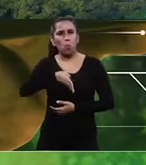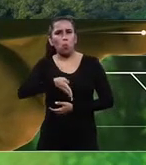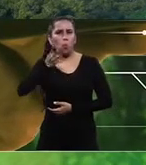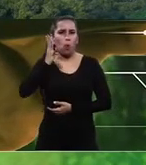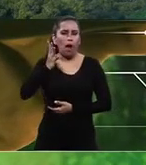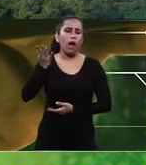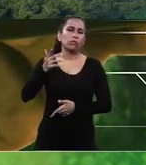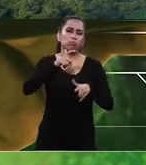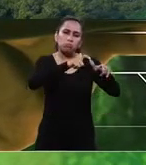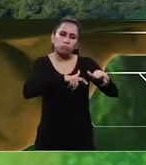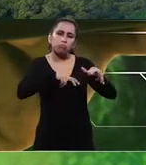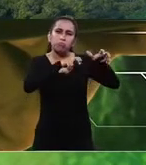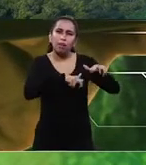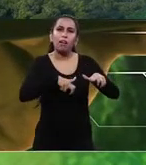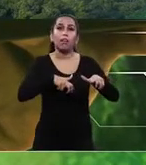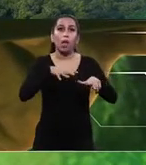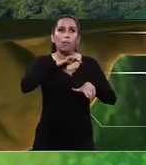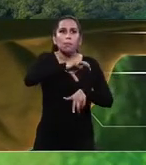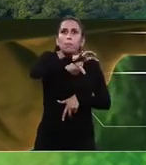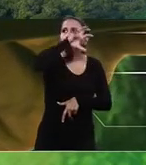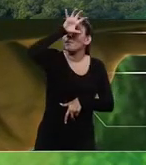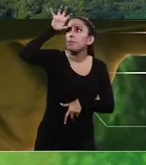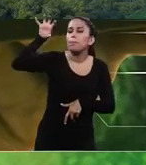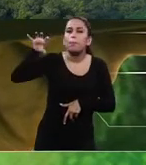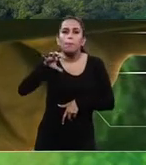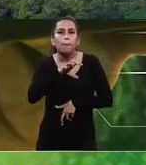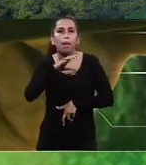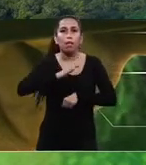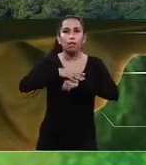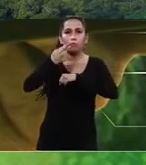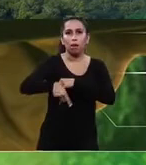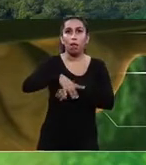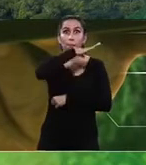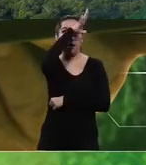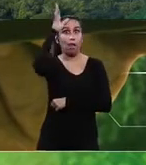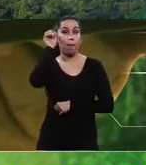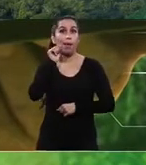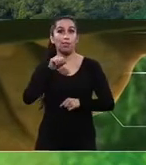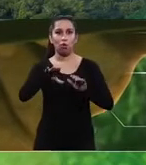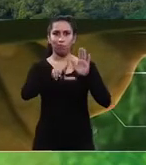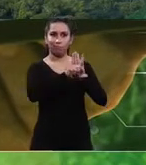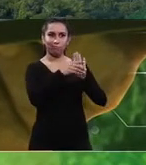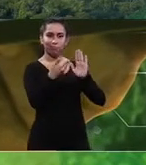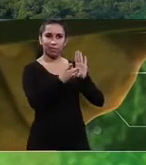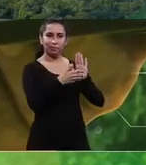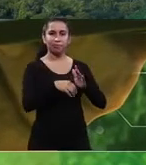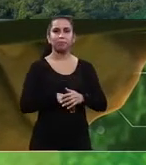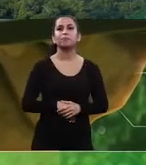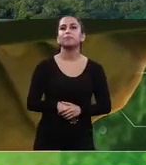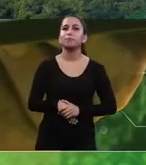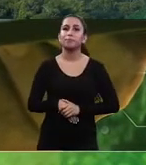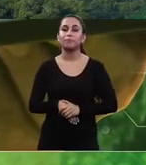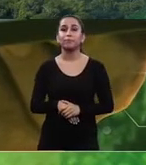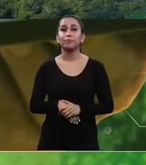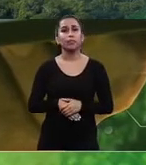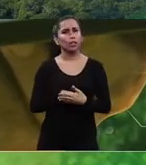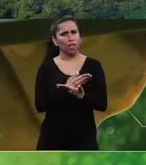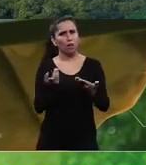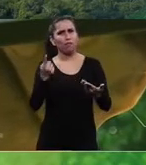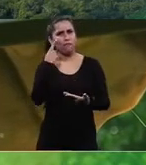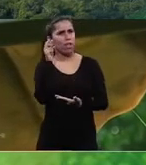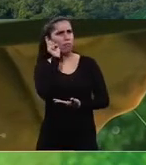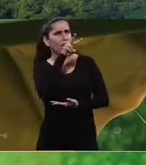se concentra nesses estados da Amazônia Legal. Então, só esses números já mostram a